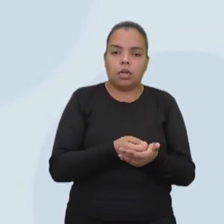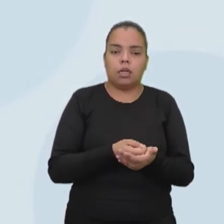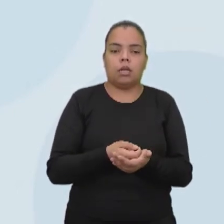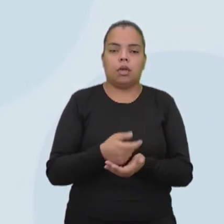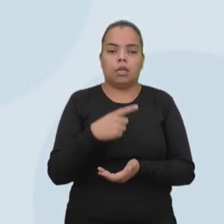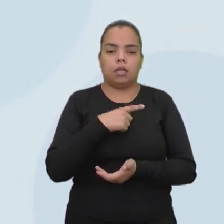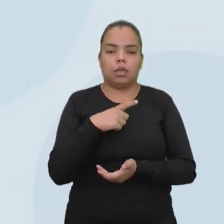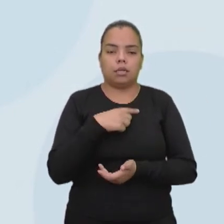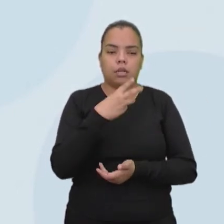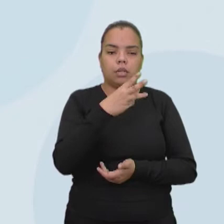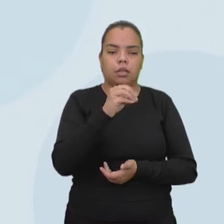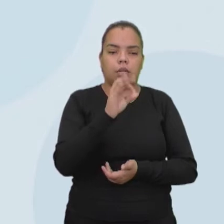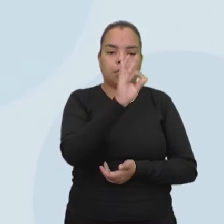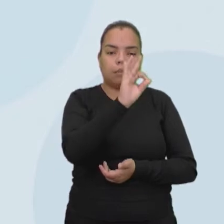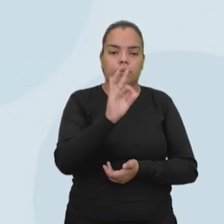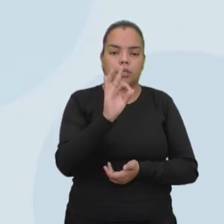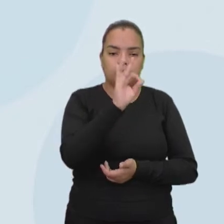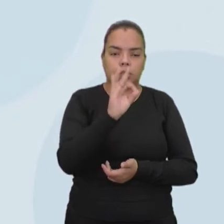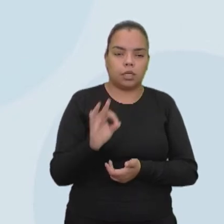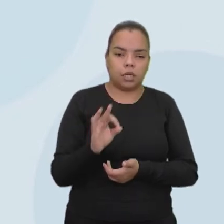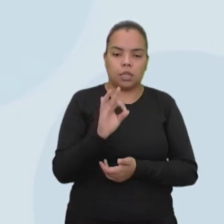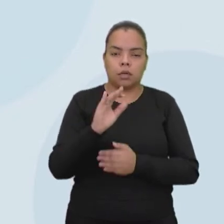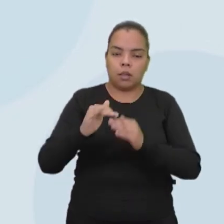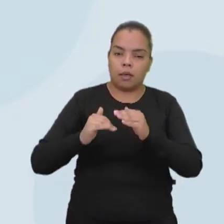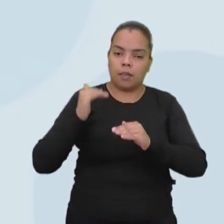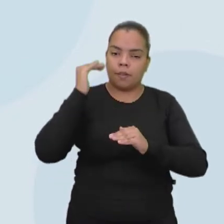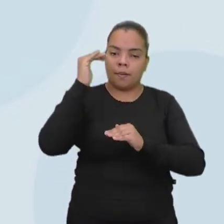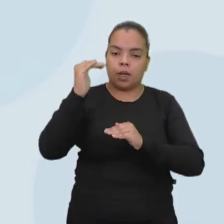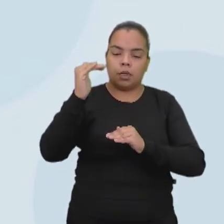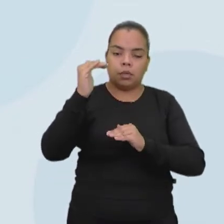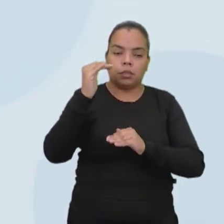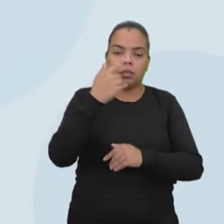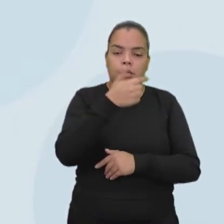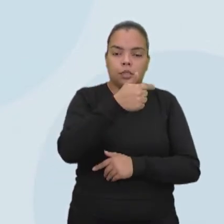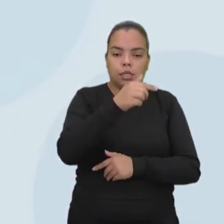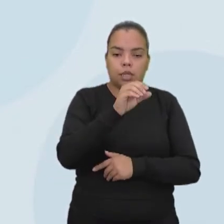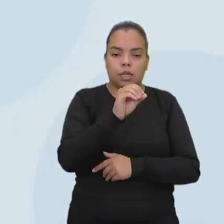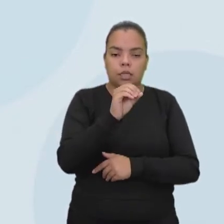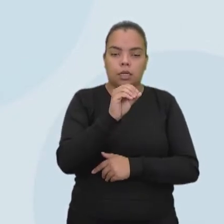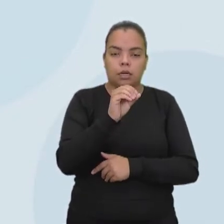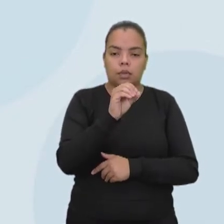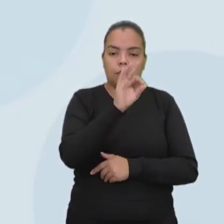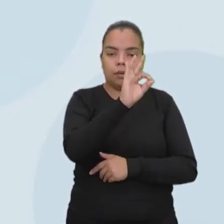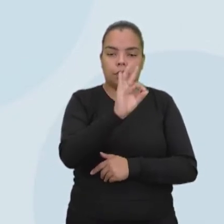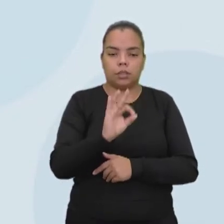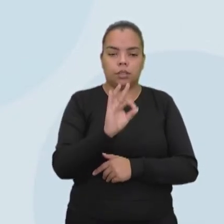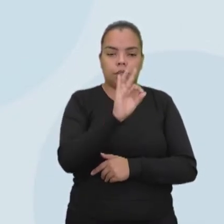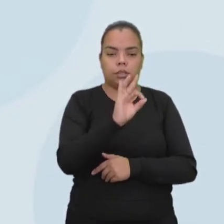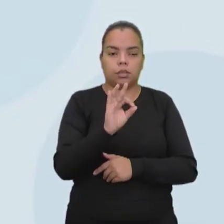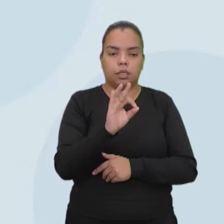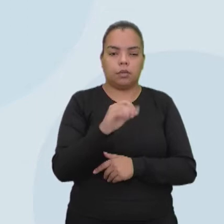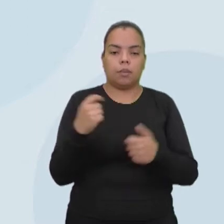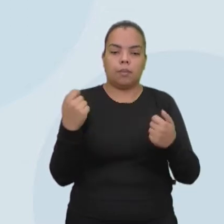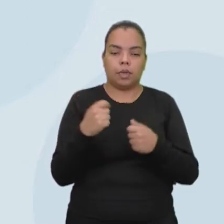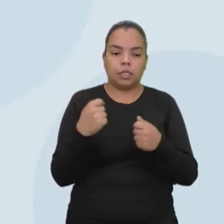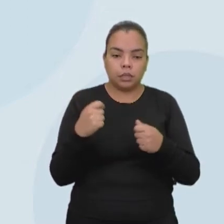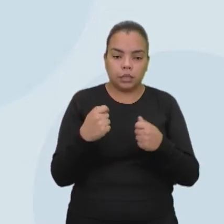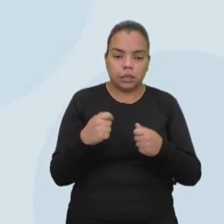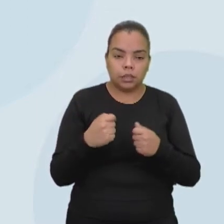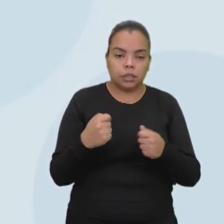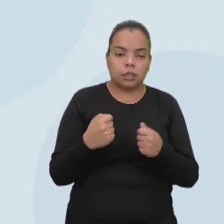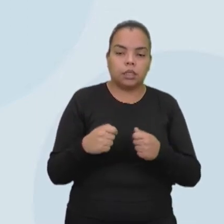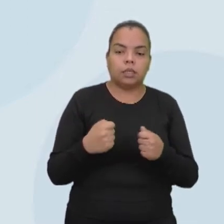mínimo 30% e no máximo 70% de candidaturas de cada sexo, para